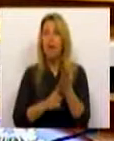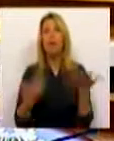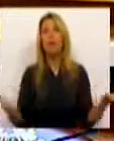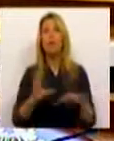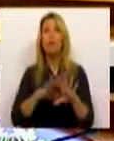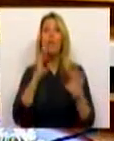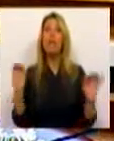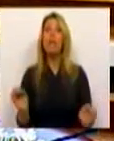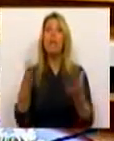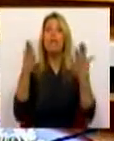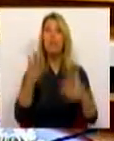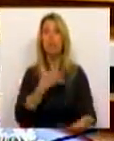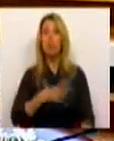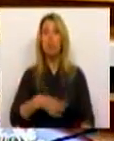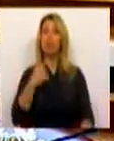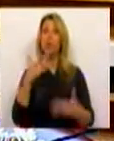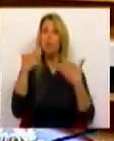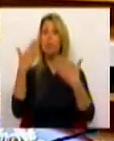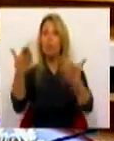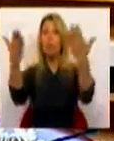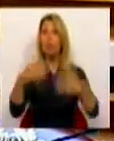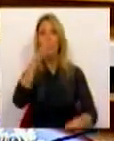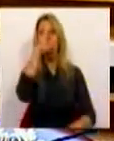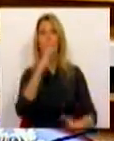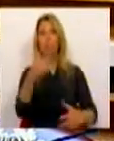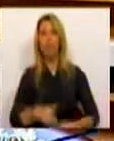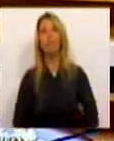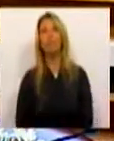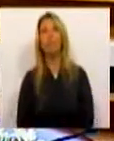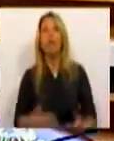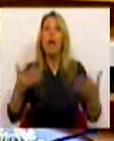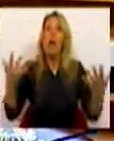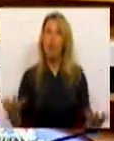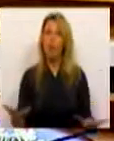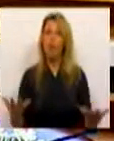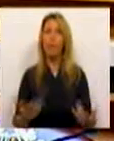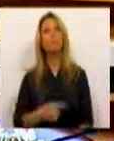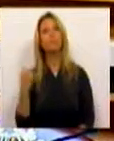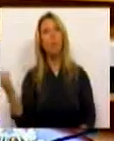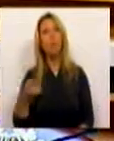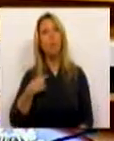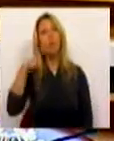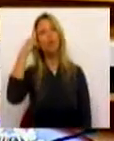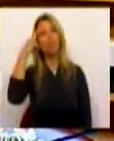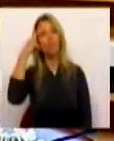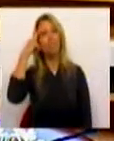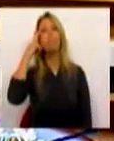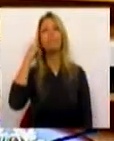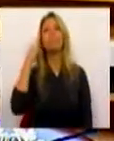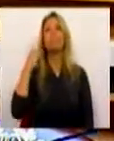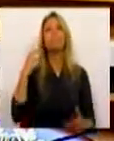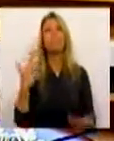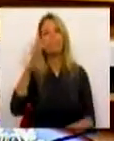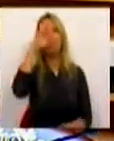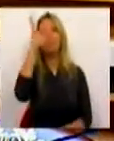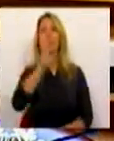iniciativa, gostávamos de congratular, antes de mais, o Governo. Agora, aquilo que nós temos presente é que este